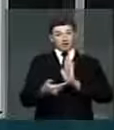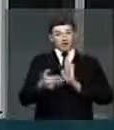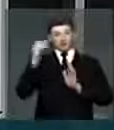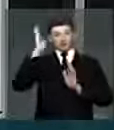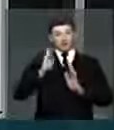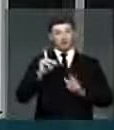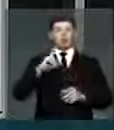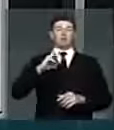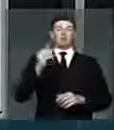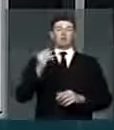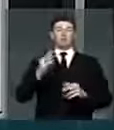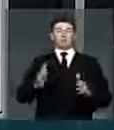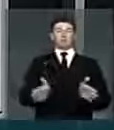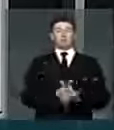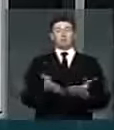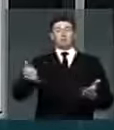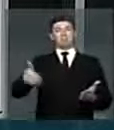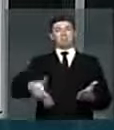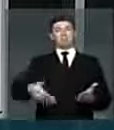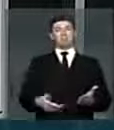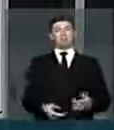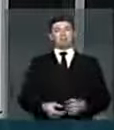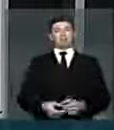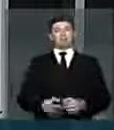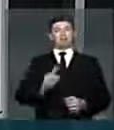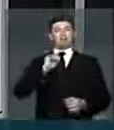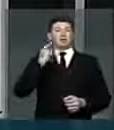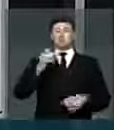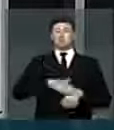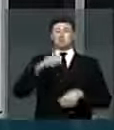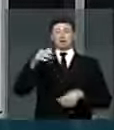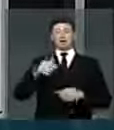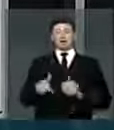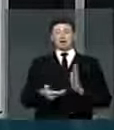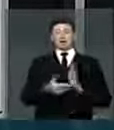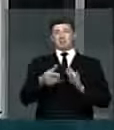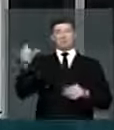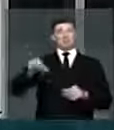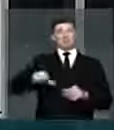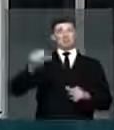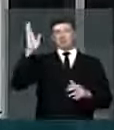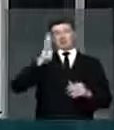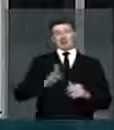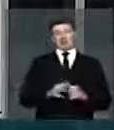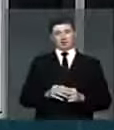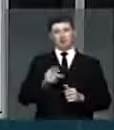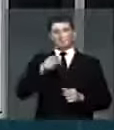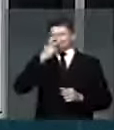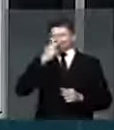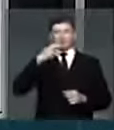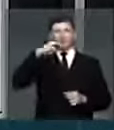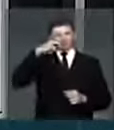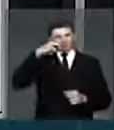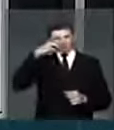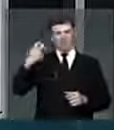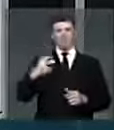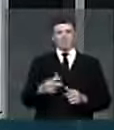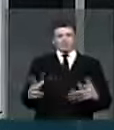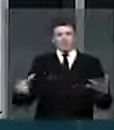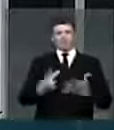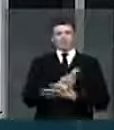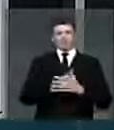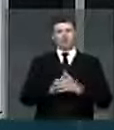muito empobrecida. Nunca esteve tão empobrecida a imagem dessa casa. Digo que até é uma vergonha o que está